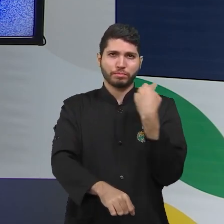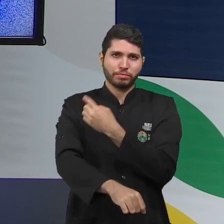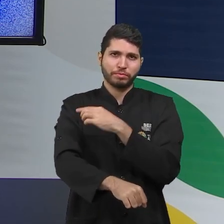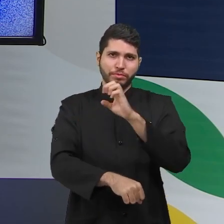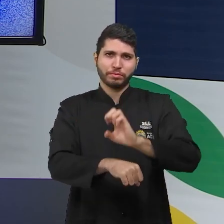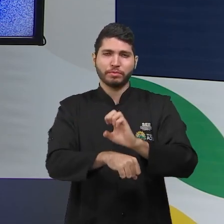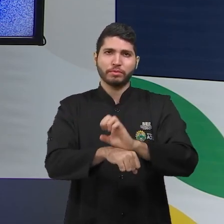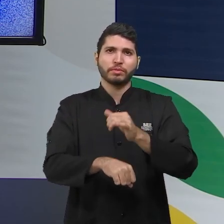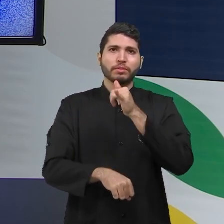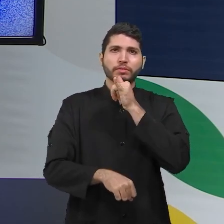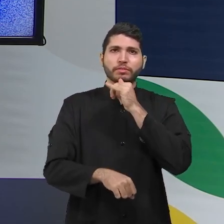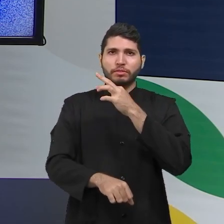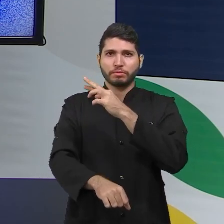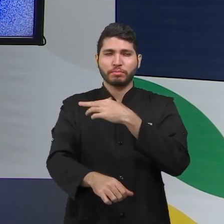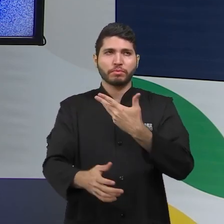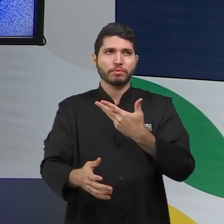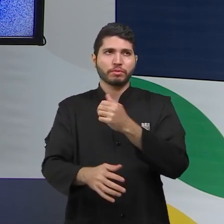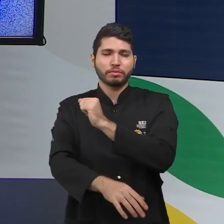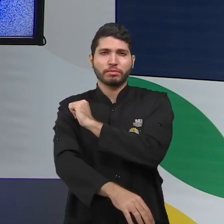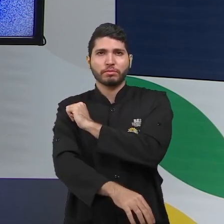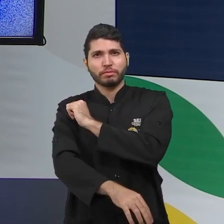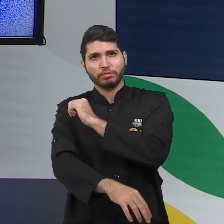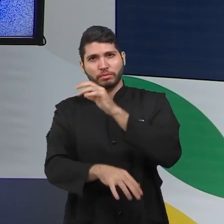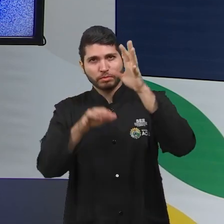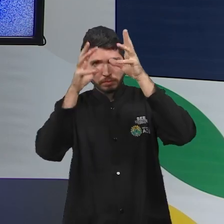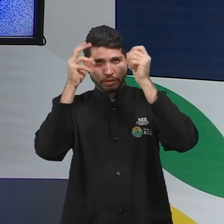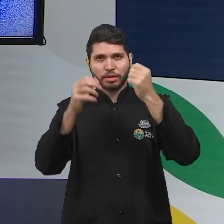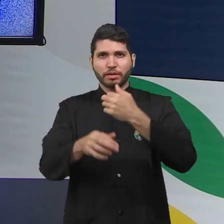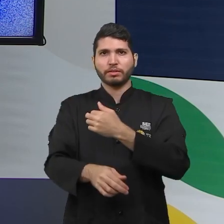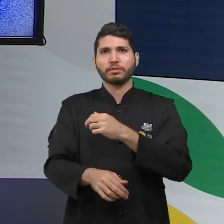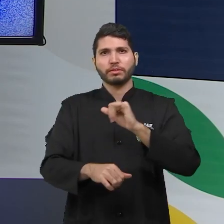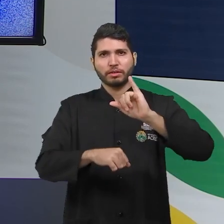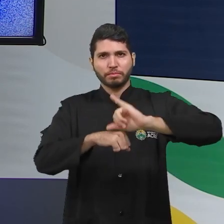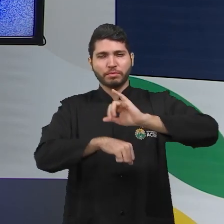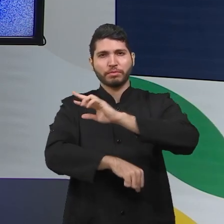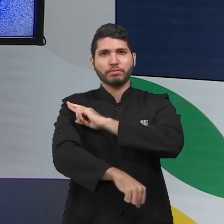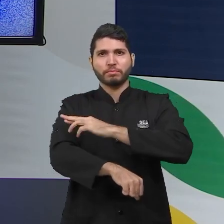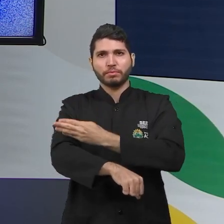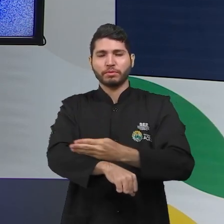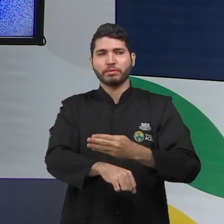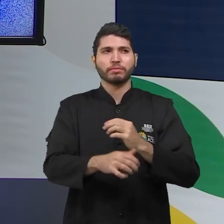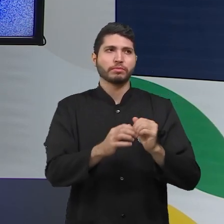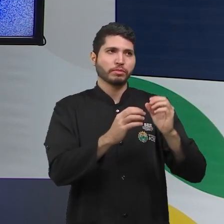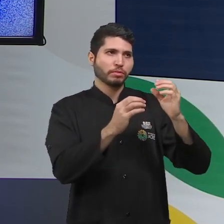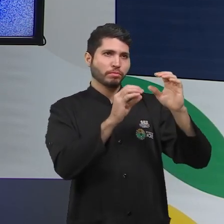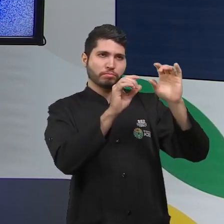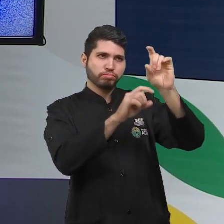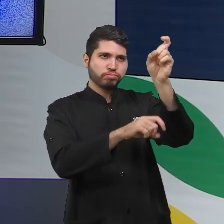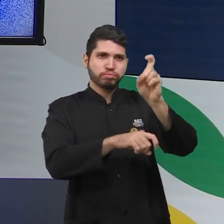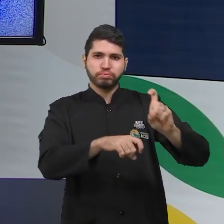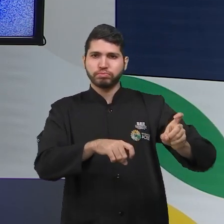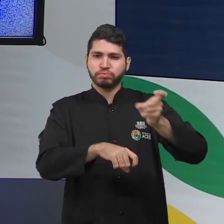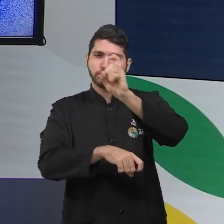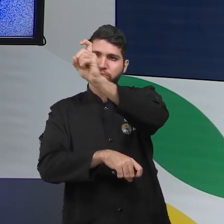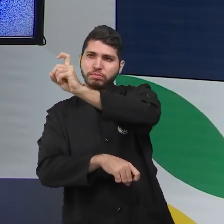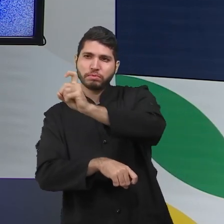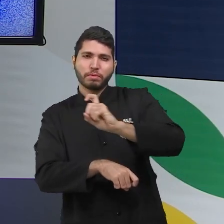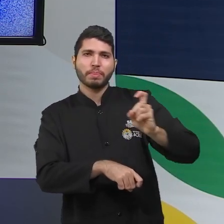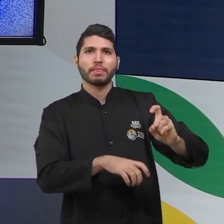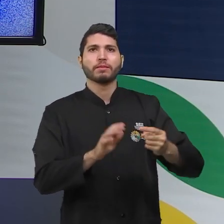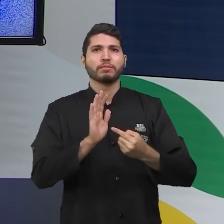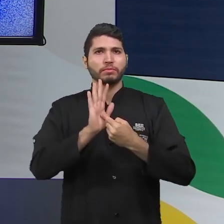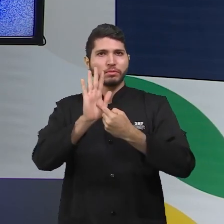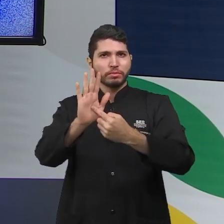a gente vê que as obras de grafite que estão espalhadas pela cidade traz sempre